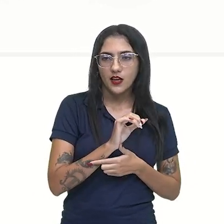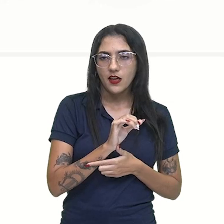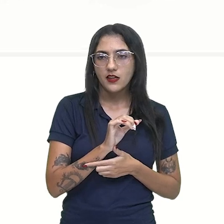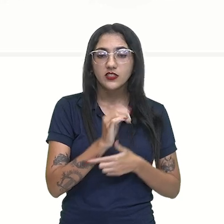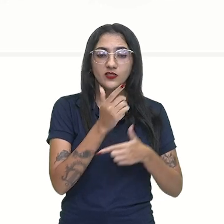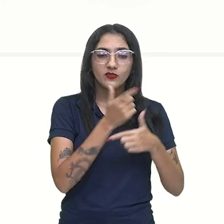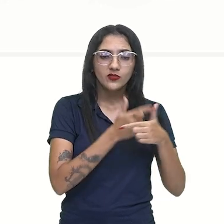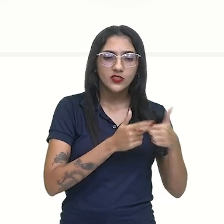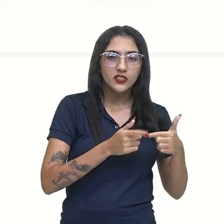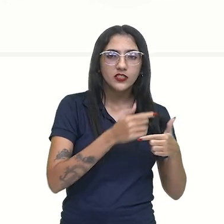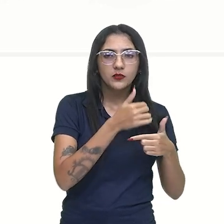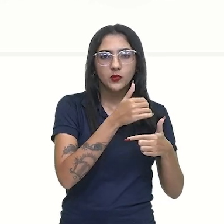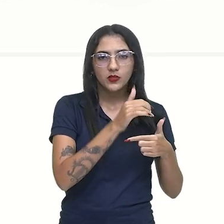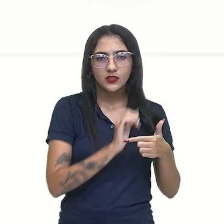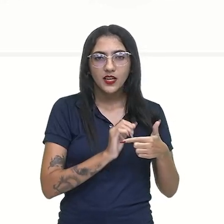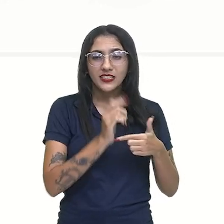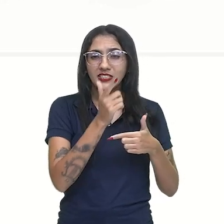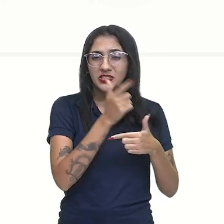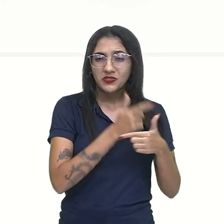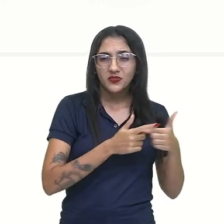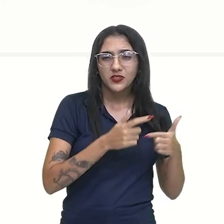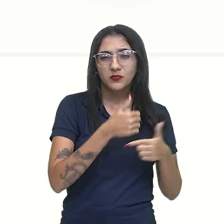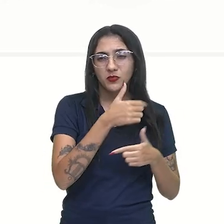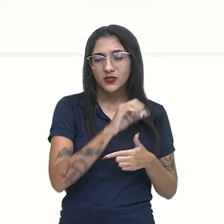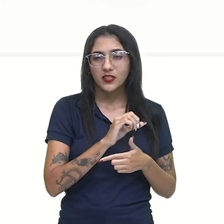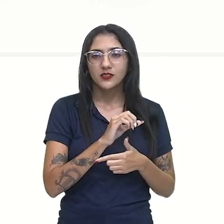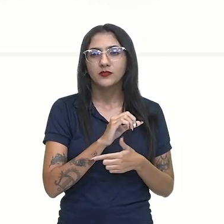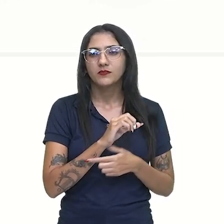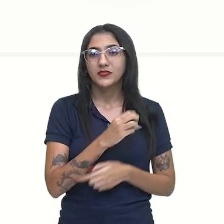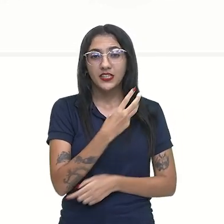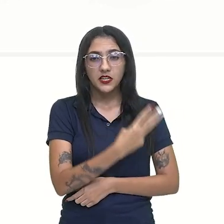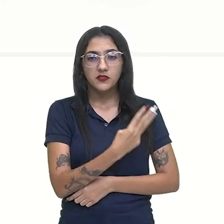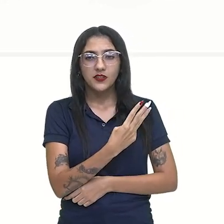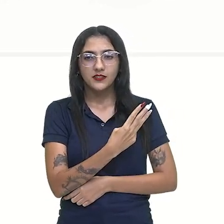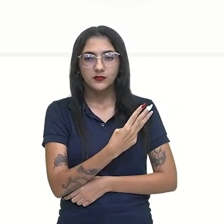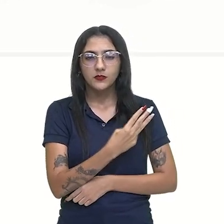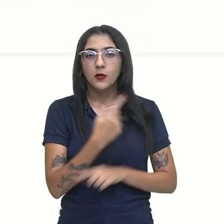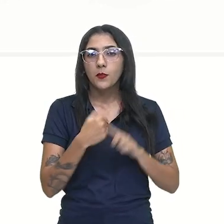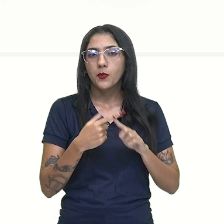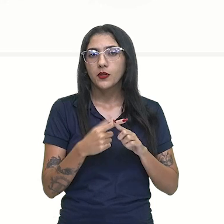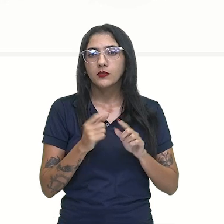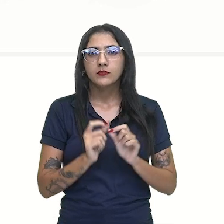por 10 e uma terceira divisão por 10. Por quê? Porque eu vou ter que passar pelo